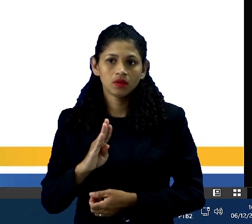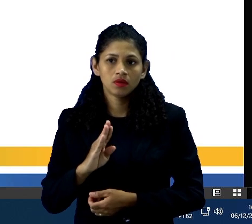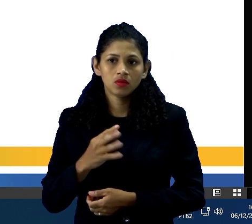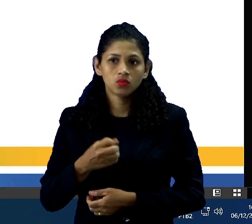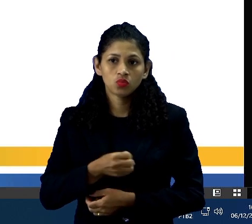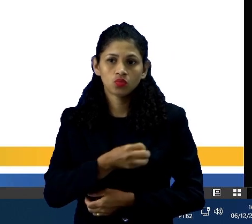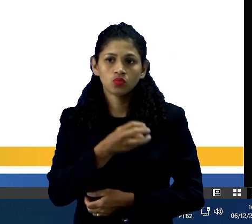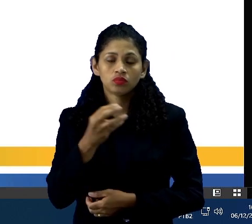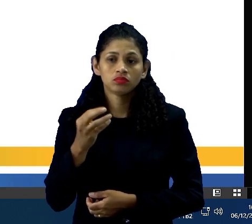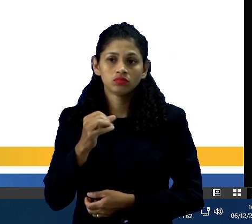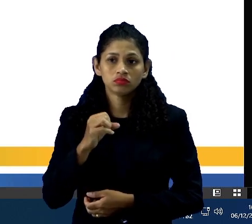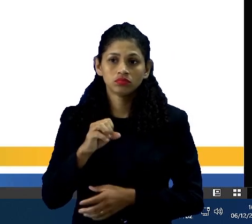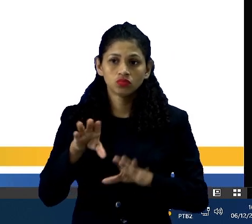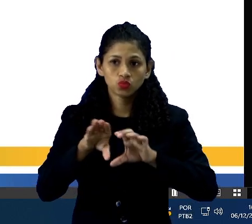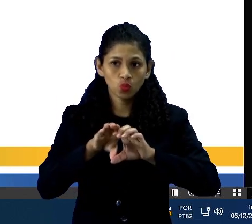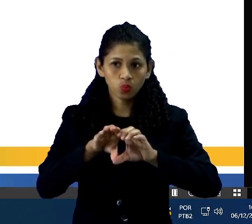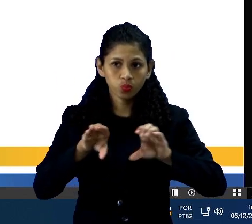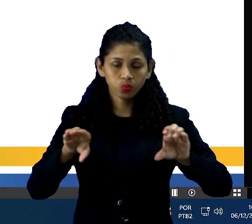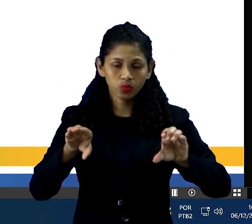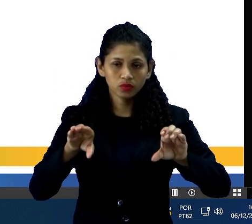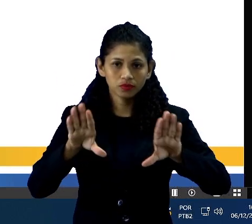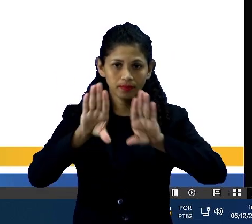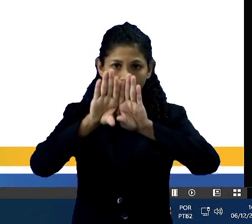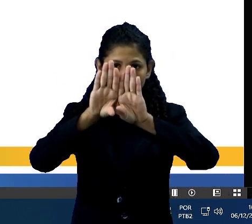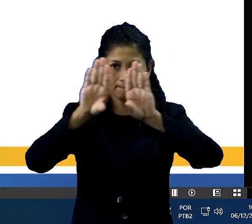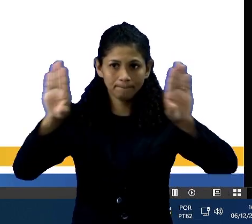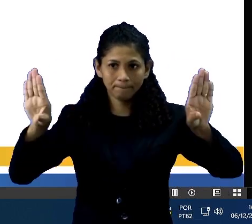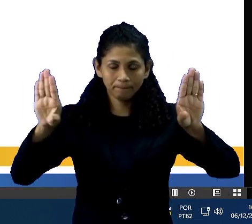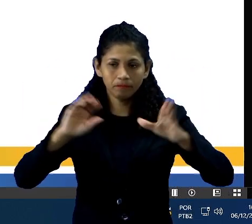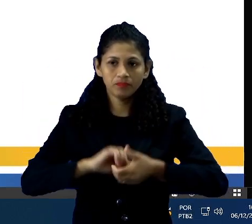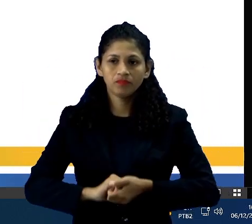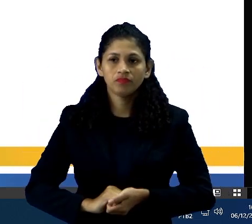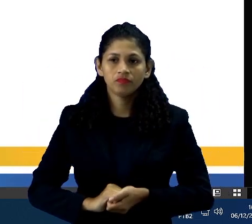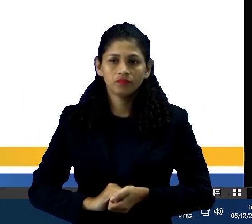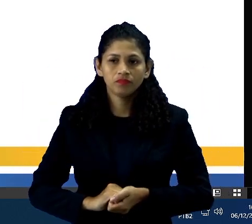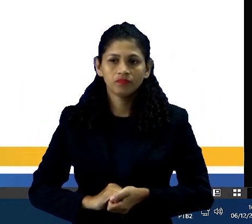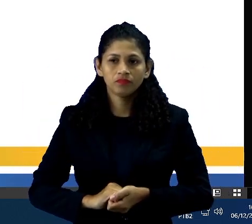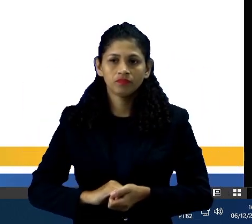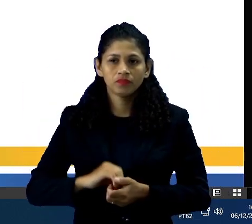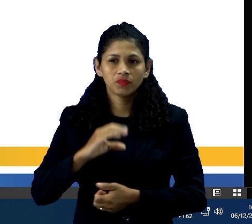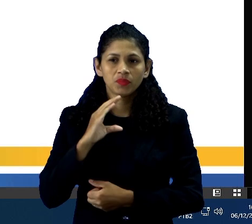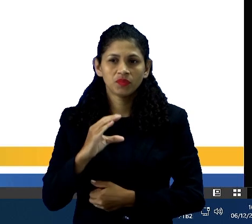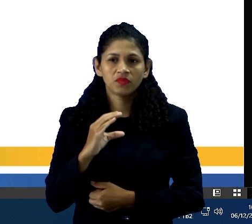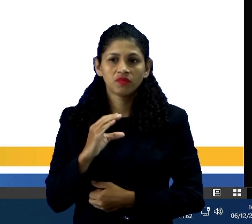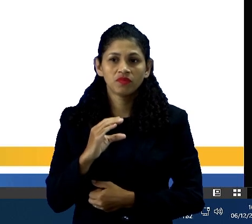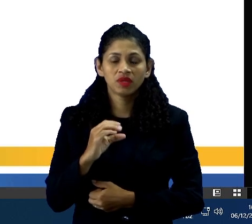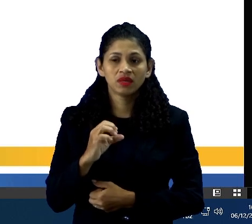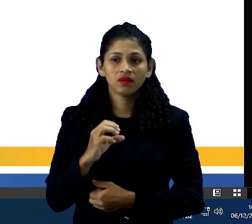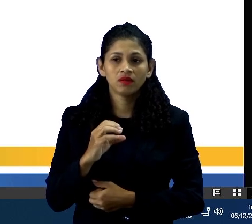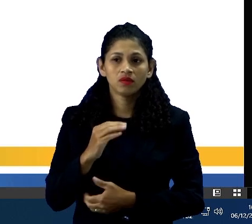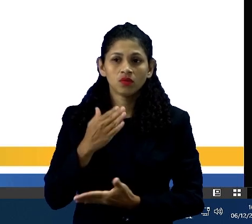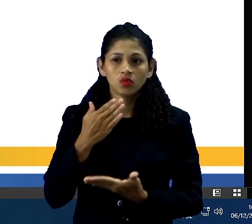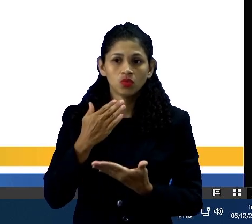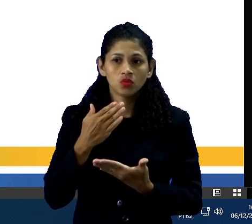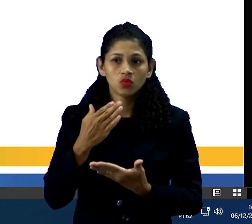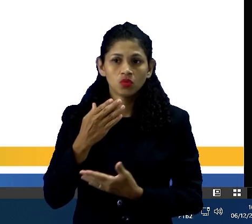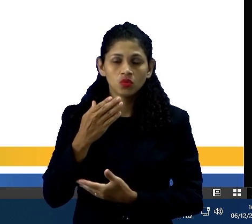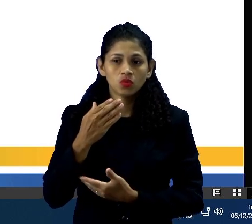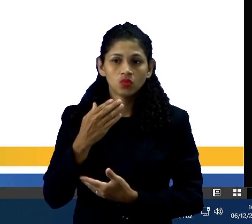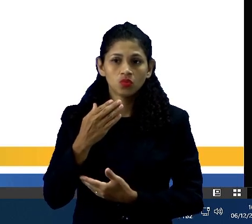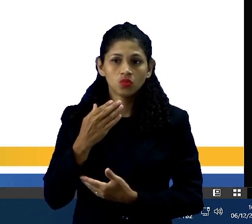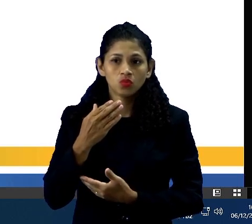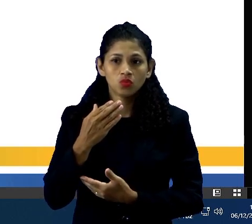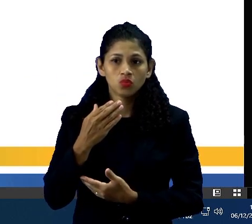de tijolos e área de uma parede. C. Desconto dado em um produto e o valor